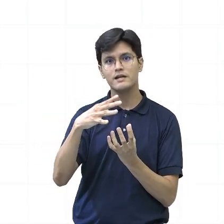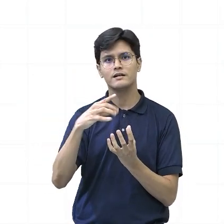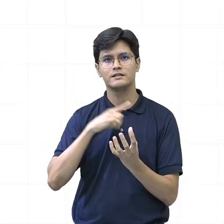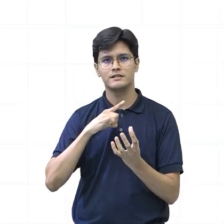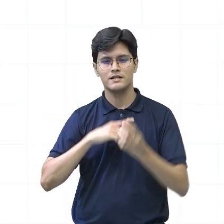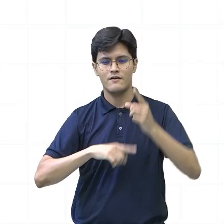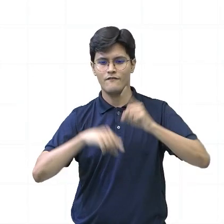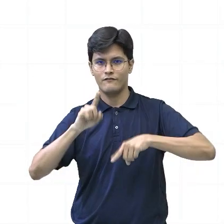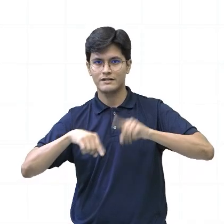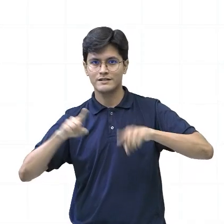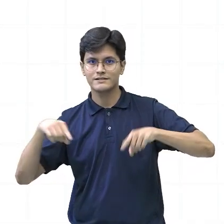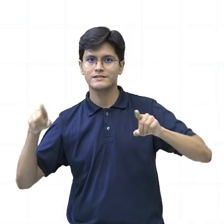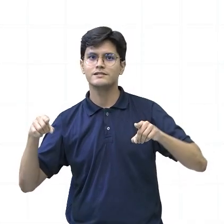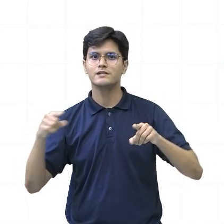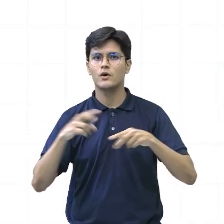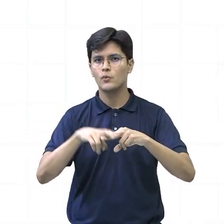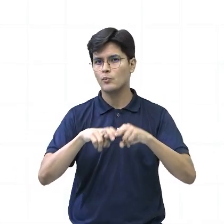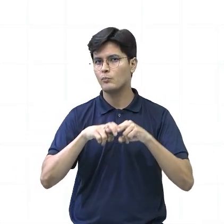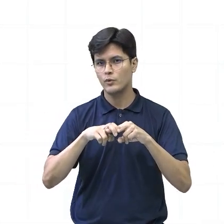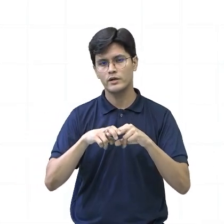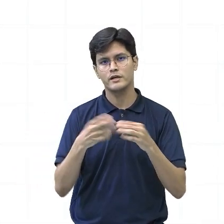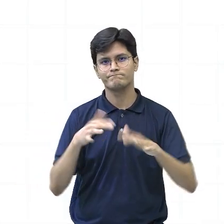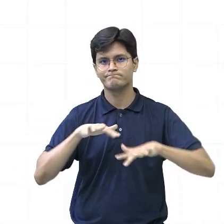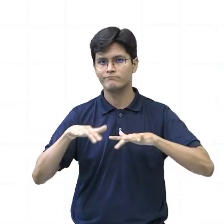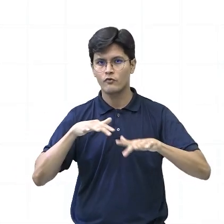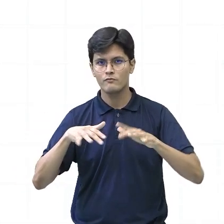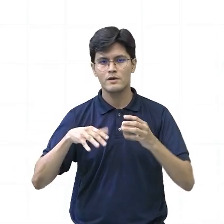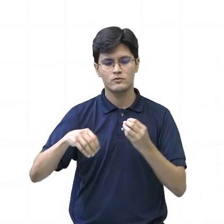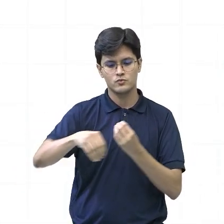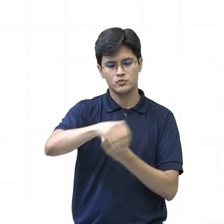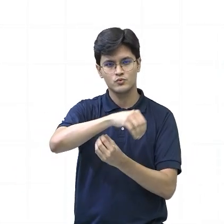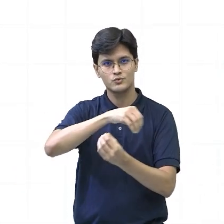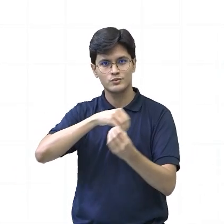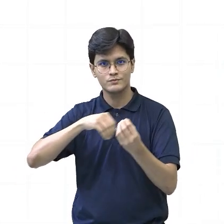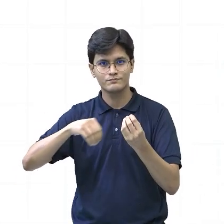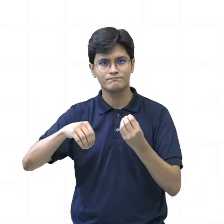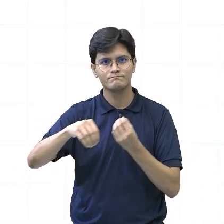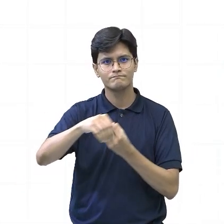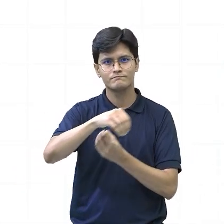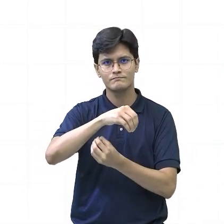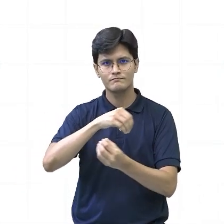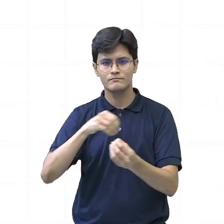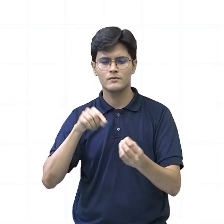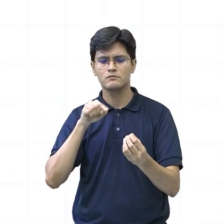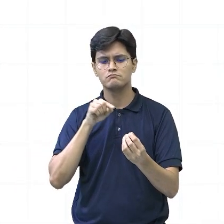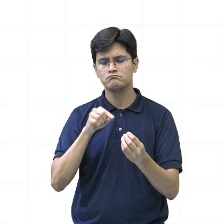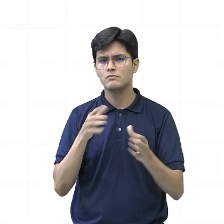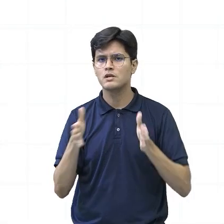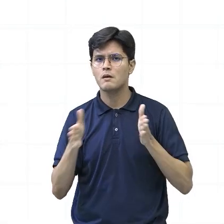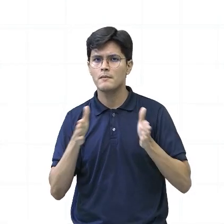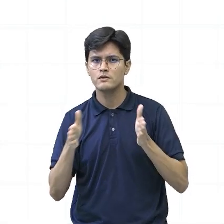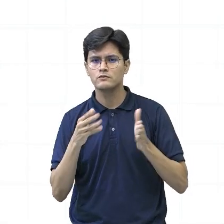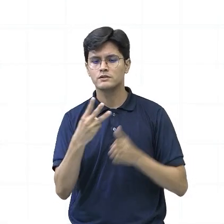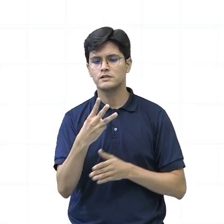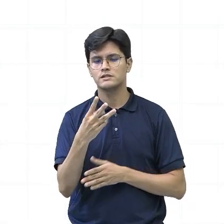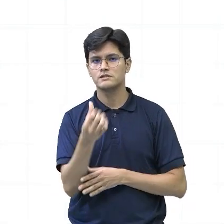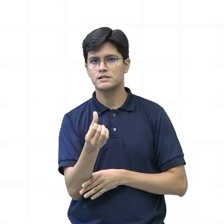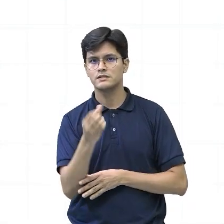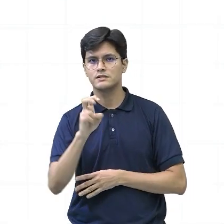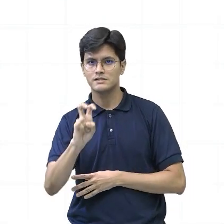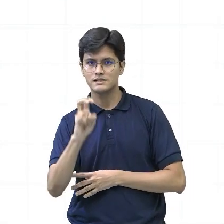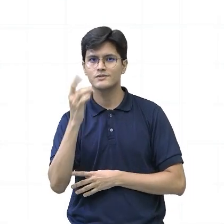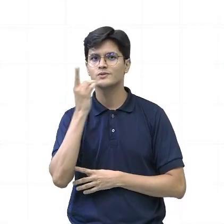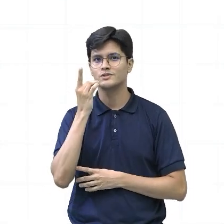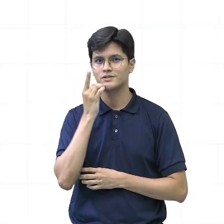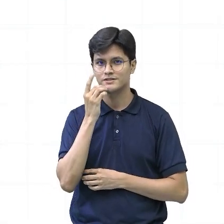de translação, que dura aproximadamente 365 dias. Então lembre aí que aquela viagem